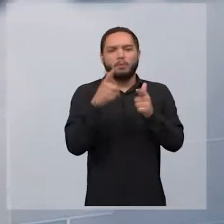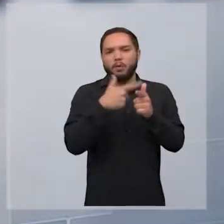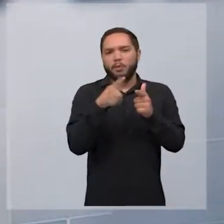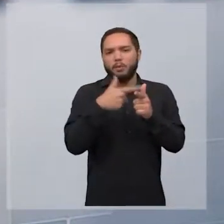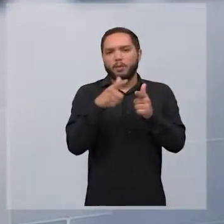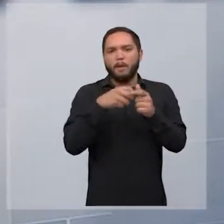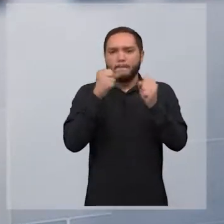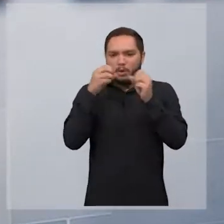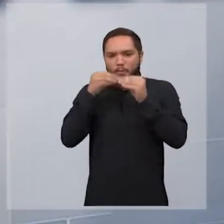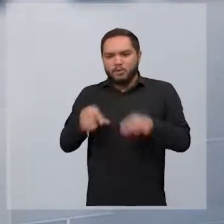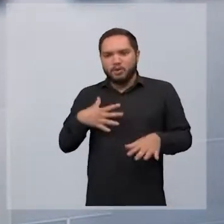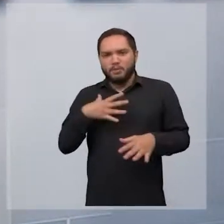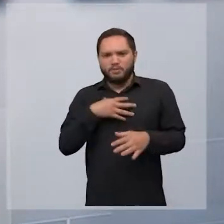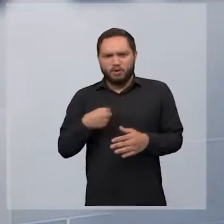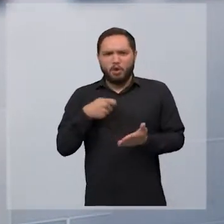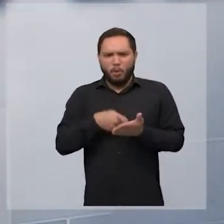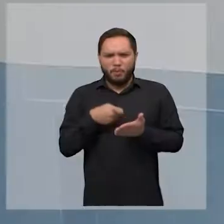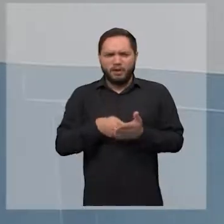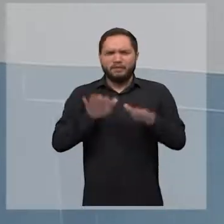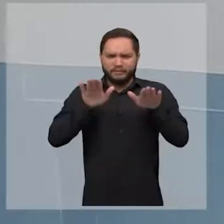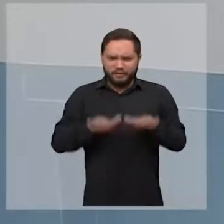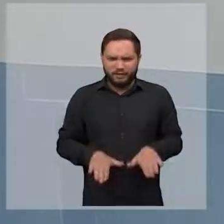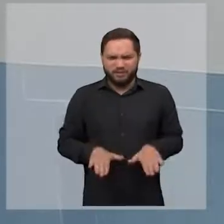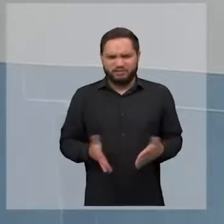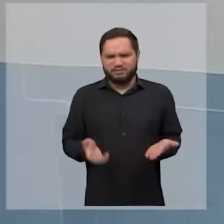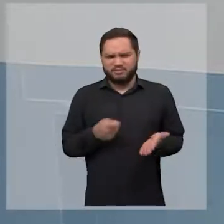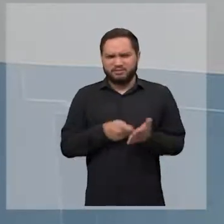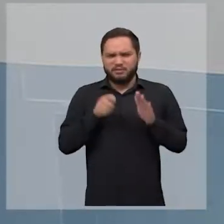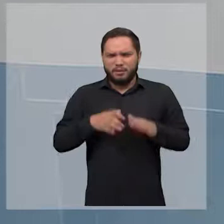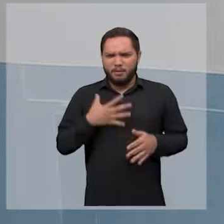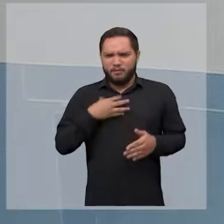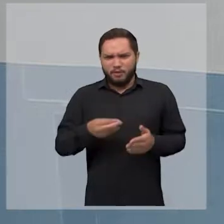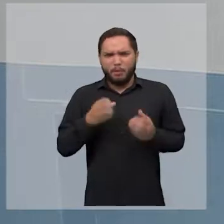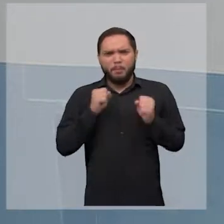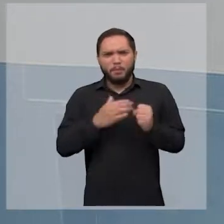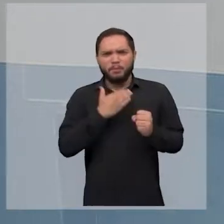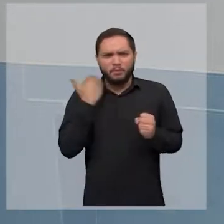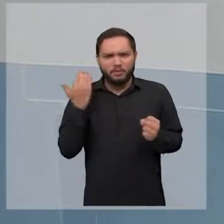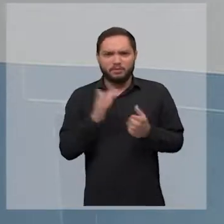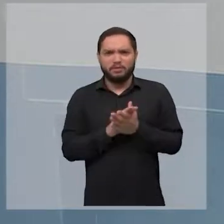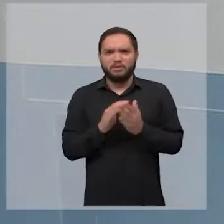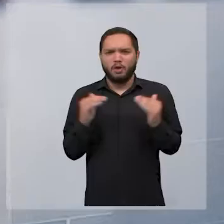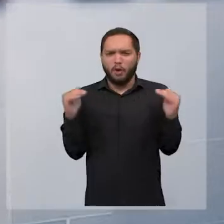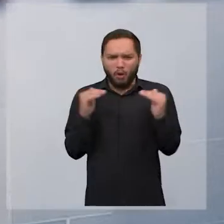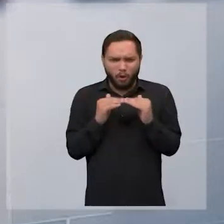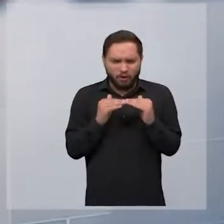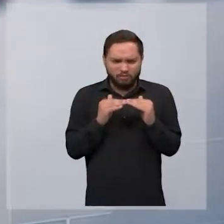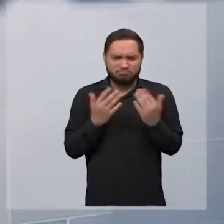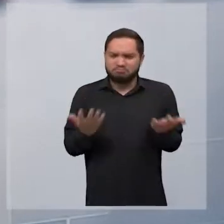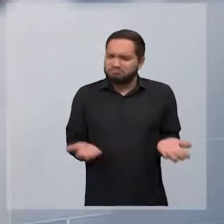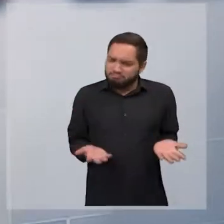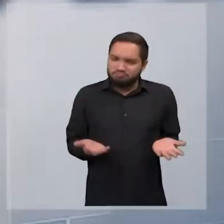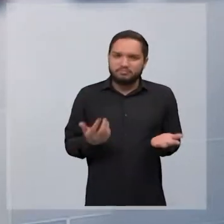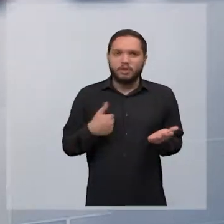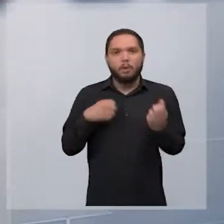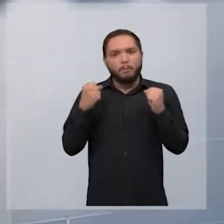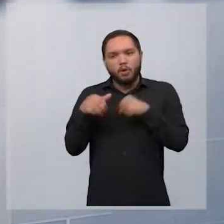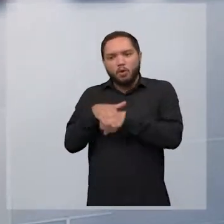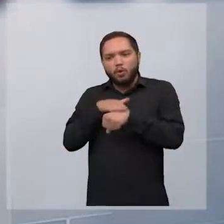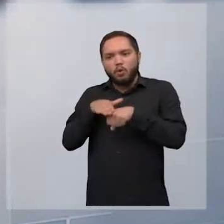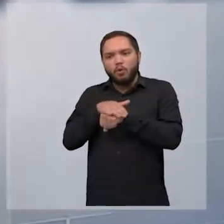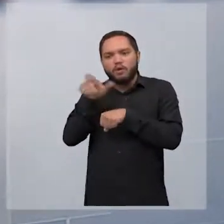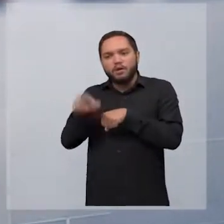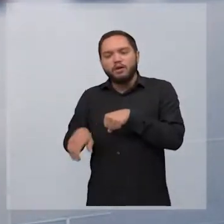sou obrigado a ficar, pelo bom senso e pela justeza, eu posso me entender com o dono. Uhum. Não, mas o que